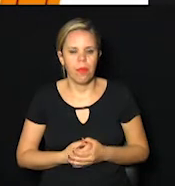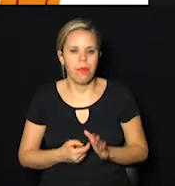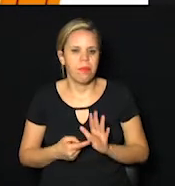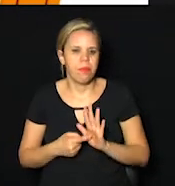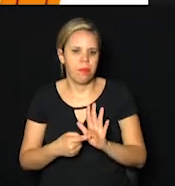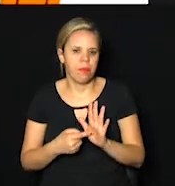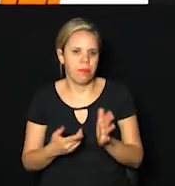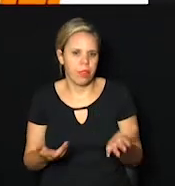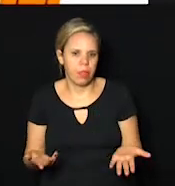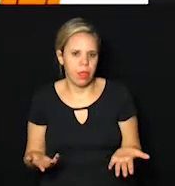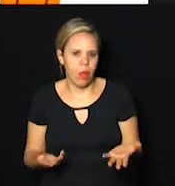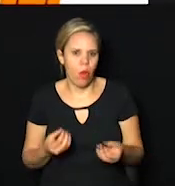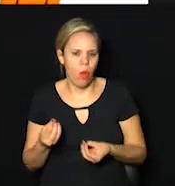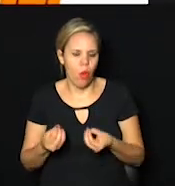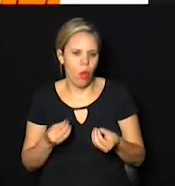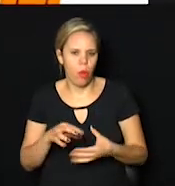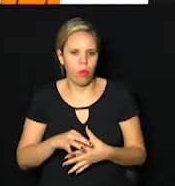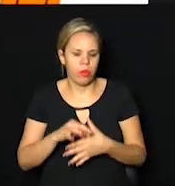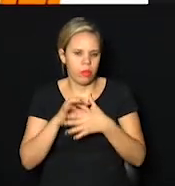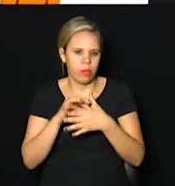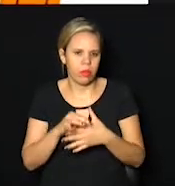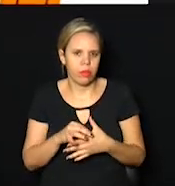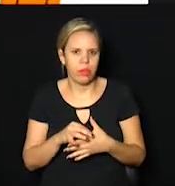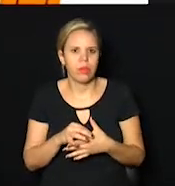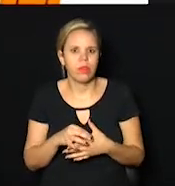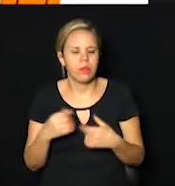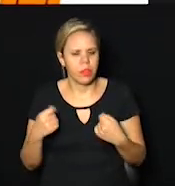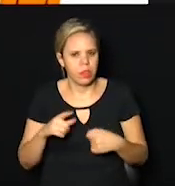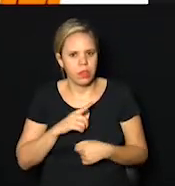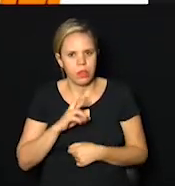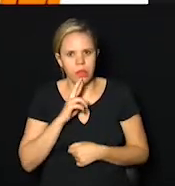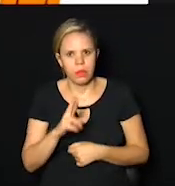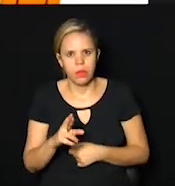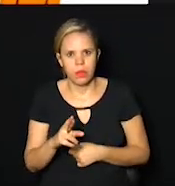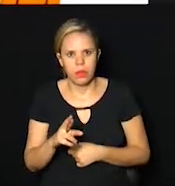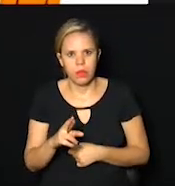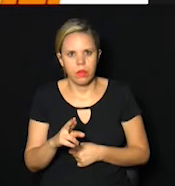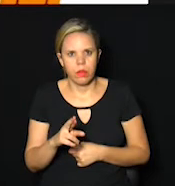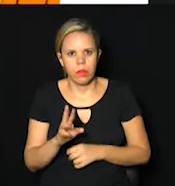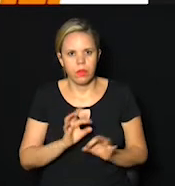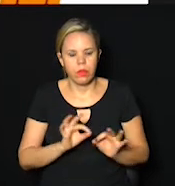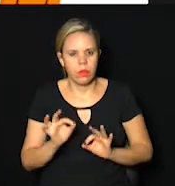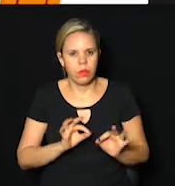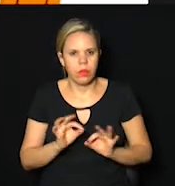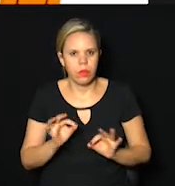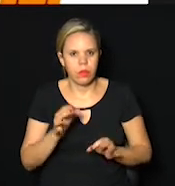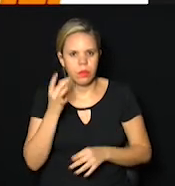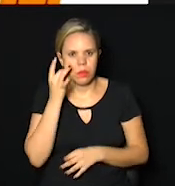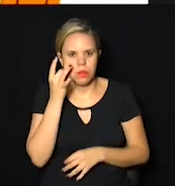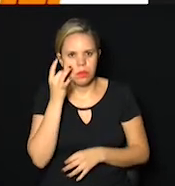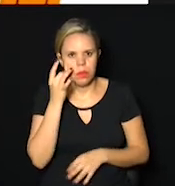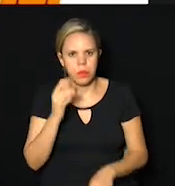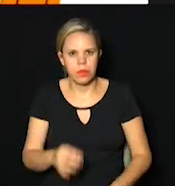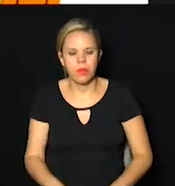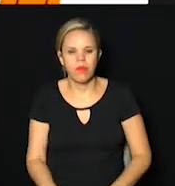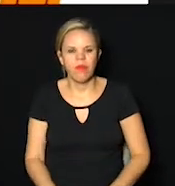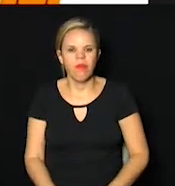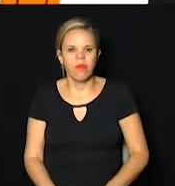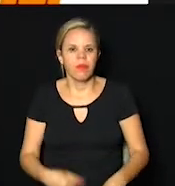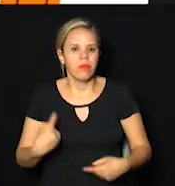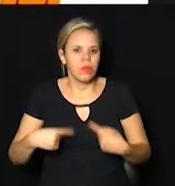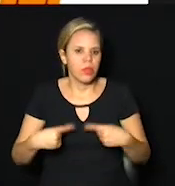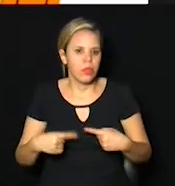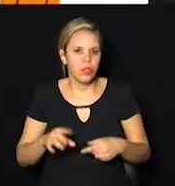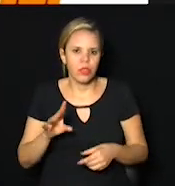apresentar como líder, tá? Então a gente precisa ter respostas para a organização do presente. Só que política não se faz só